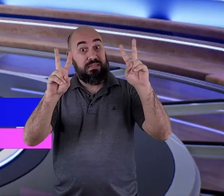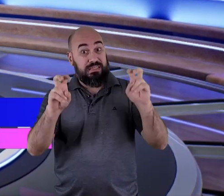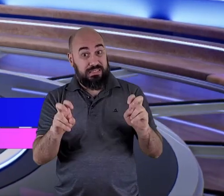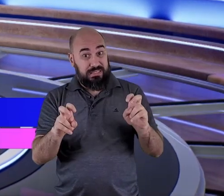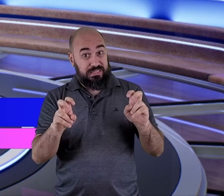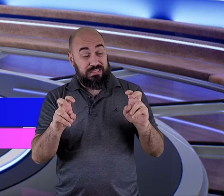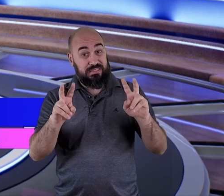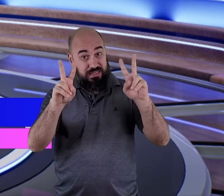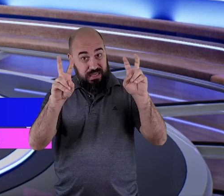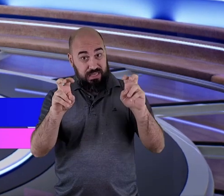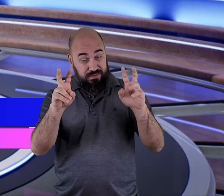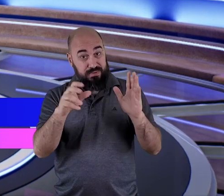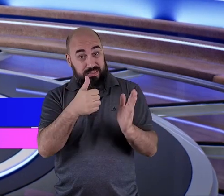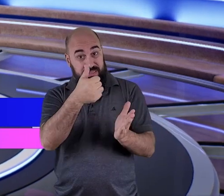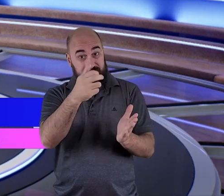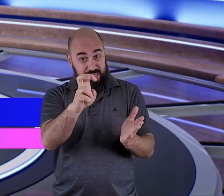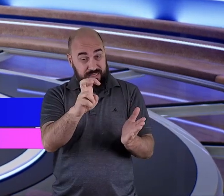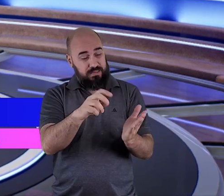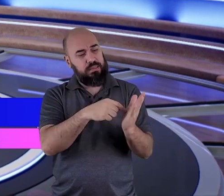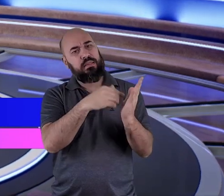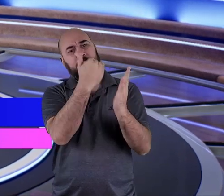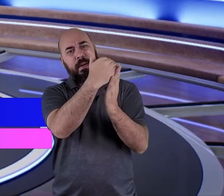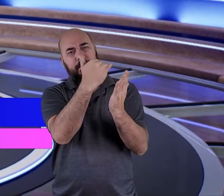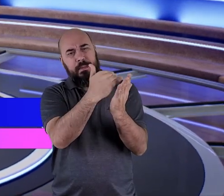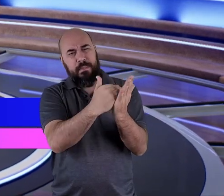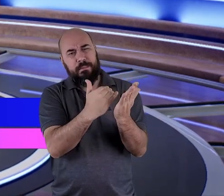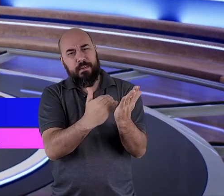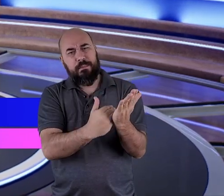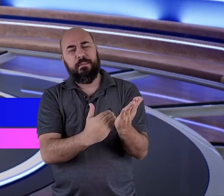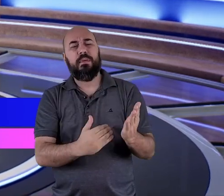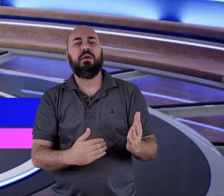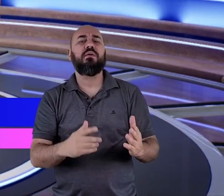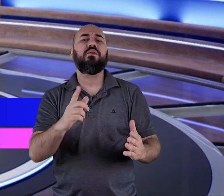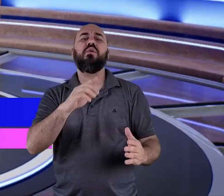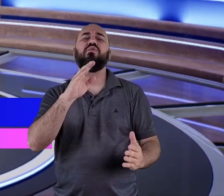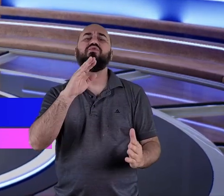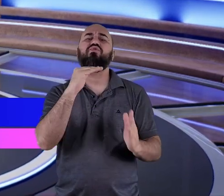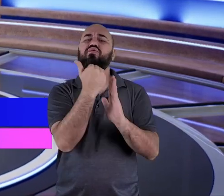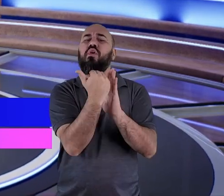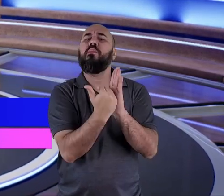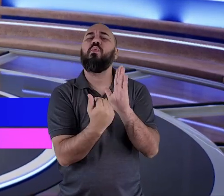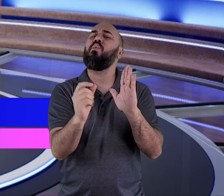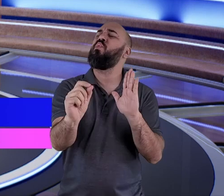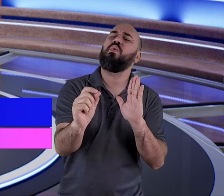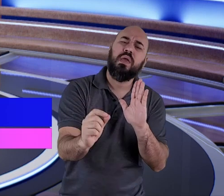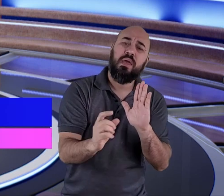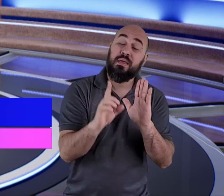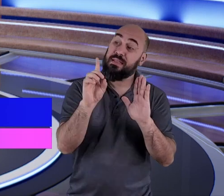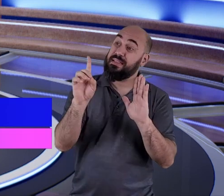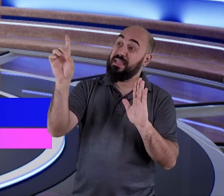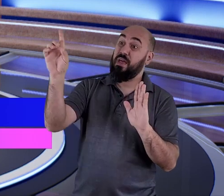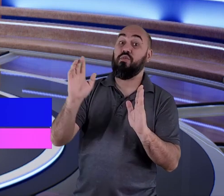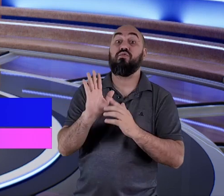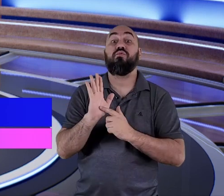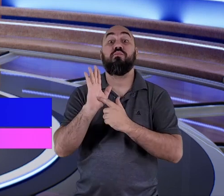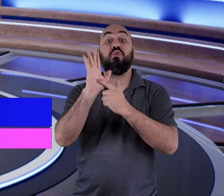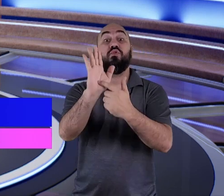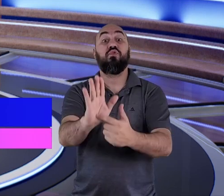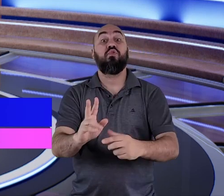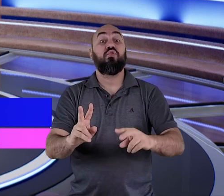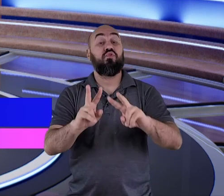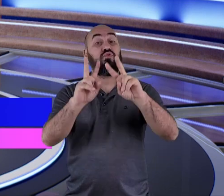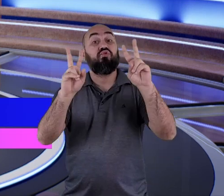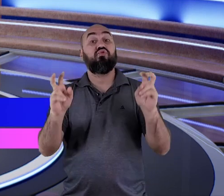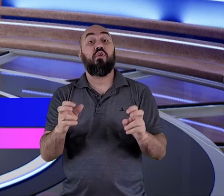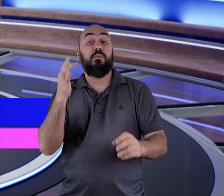Deus, onde você vai entender em 8 lições os principais tópicos daquilo que Deus deixou